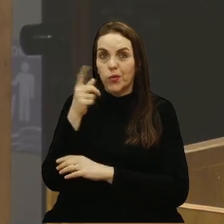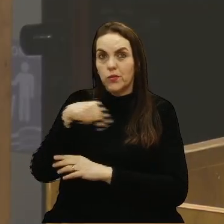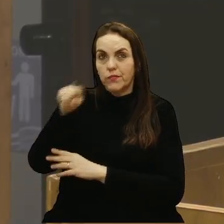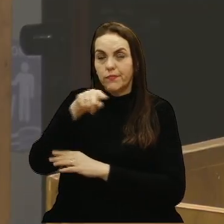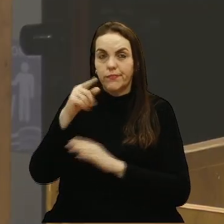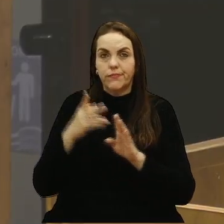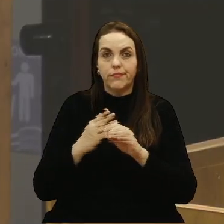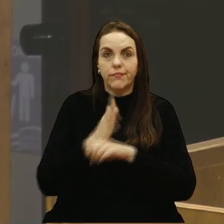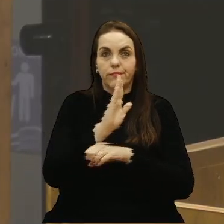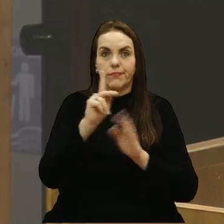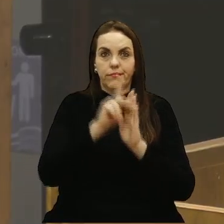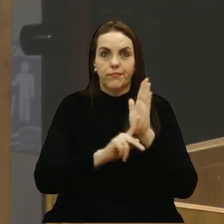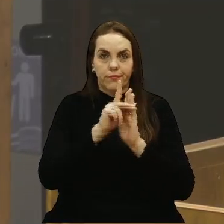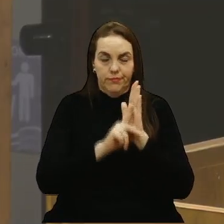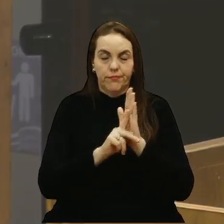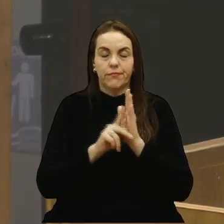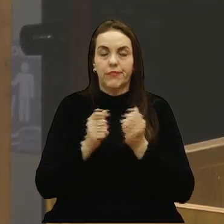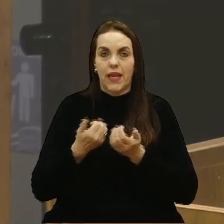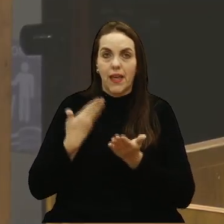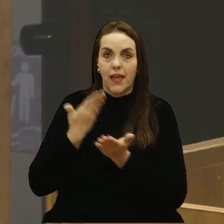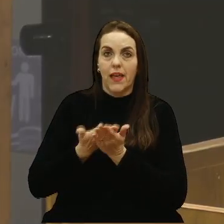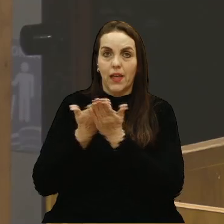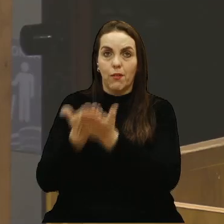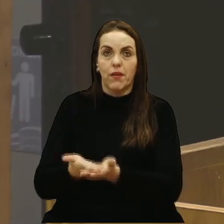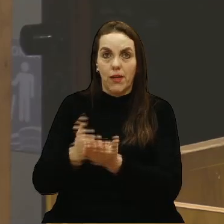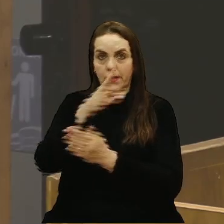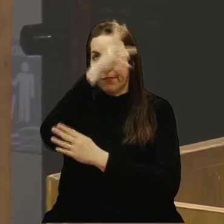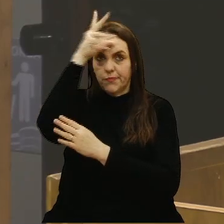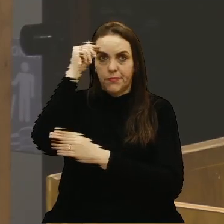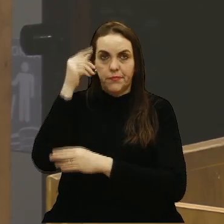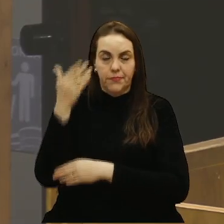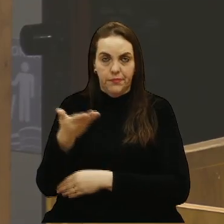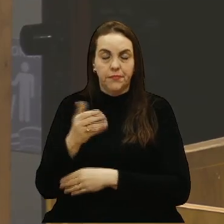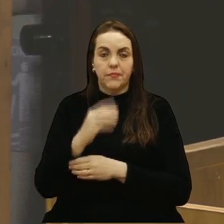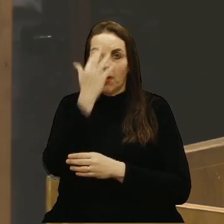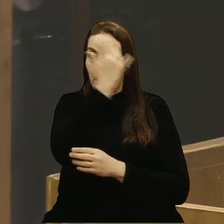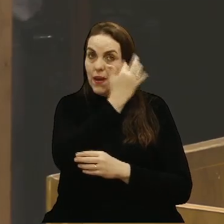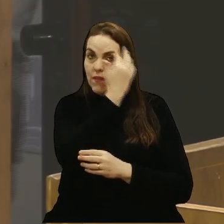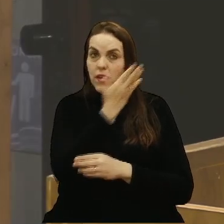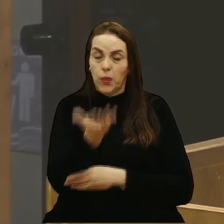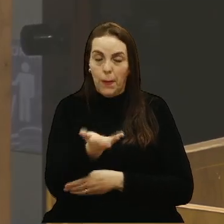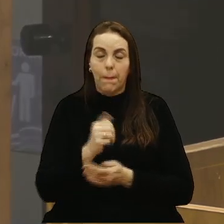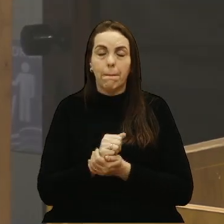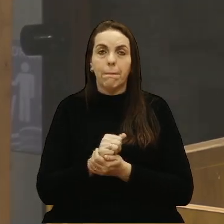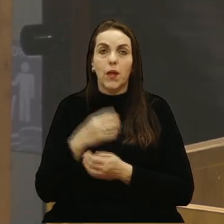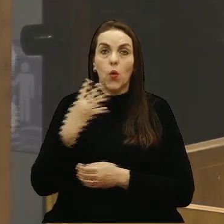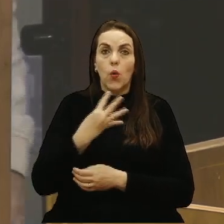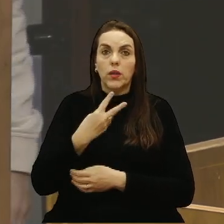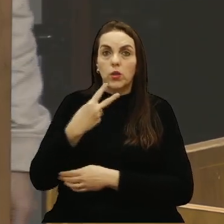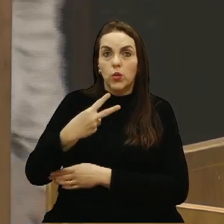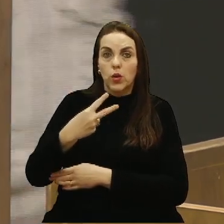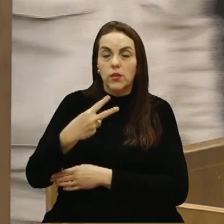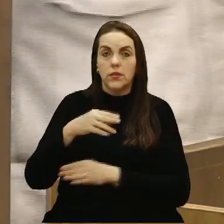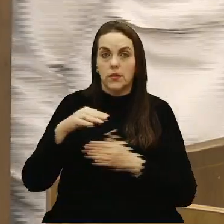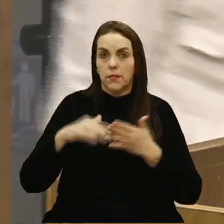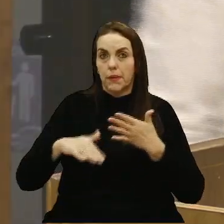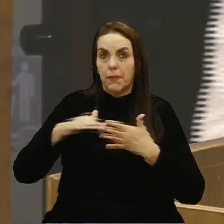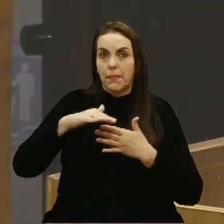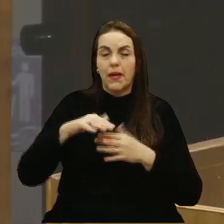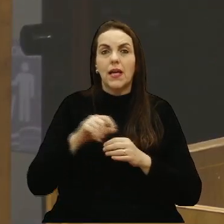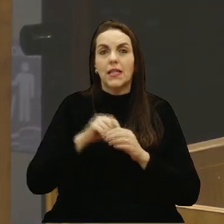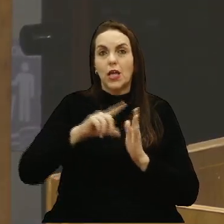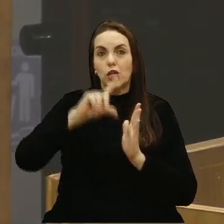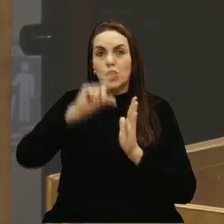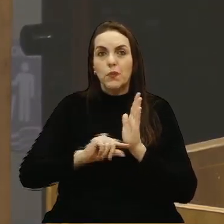né, encaminhado pelo Poder Executivo, pelo prefeito, nós atingimos o 42º segmento de serviços com redução do imposto